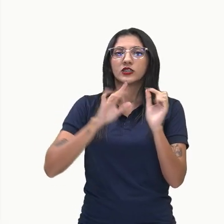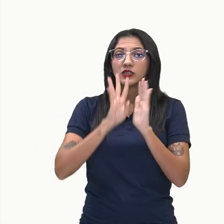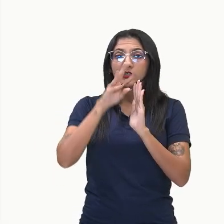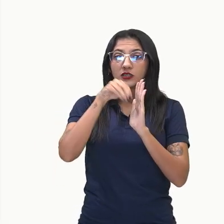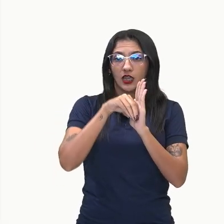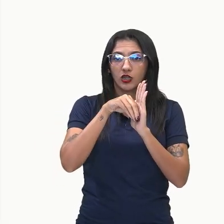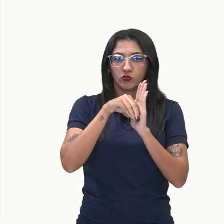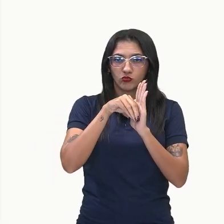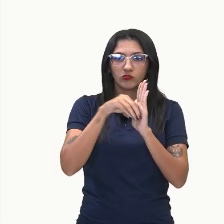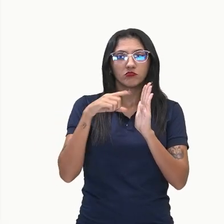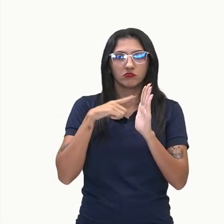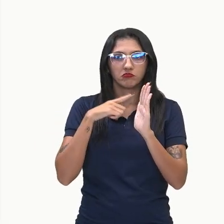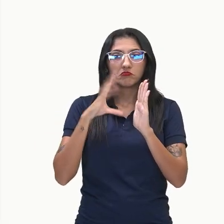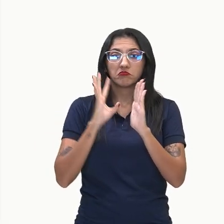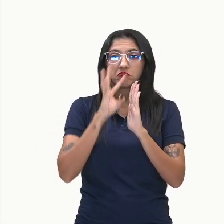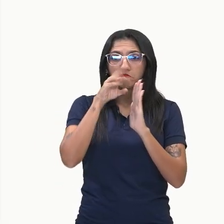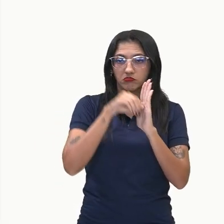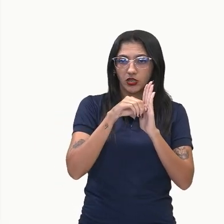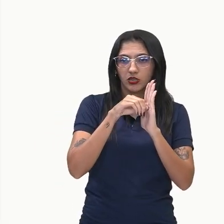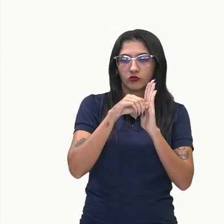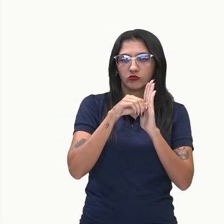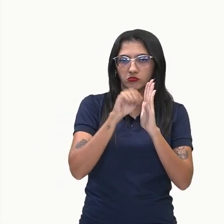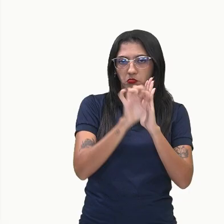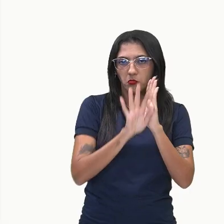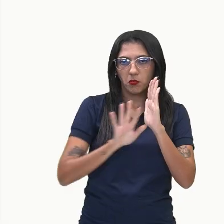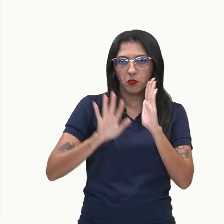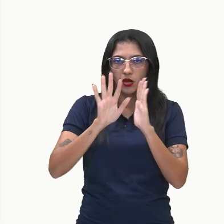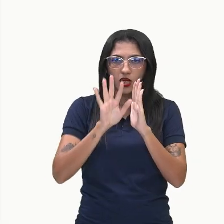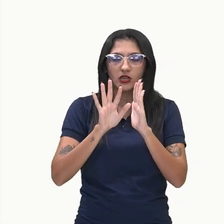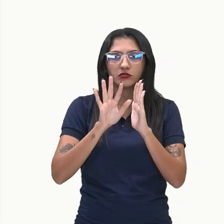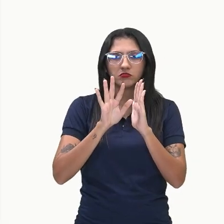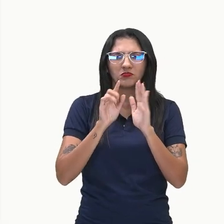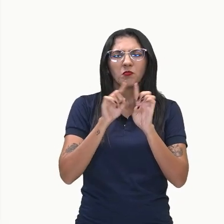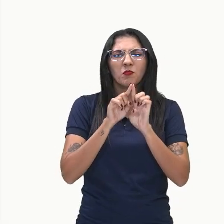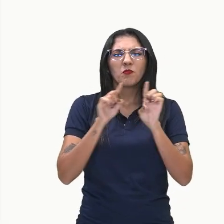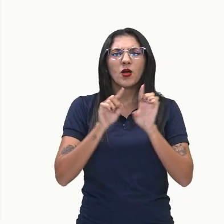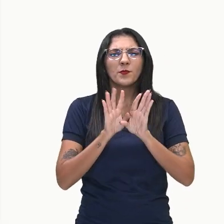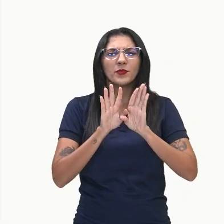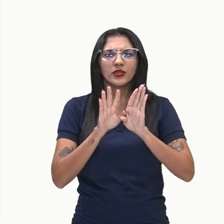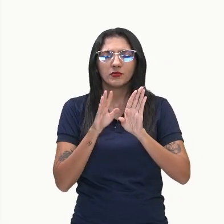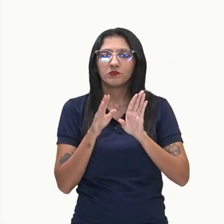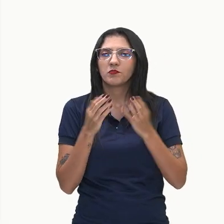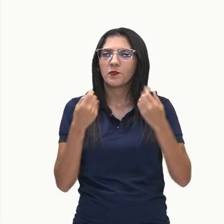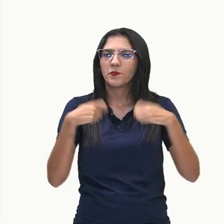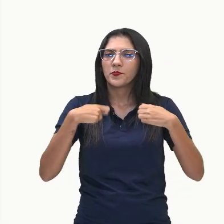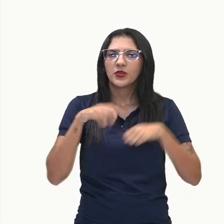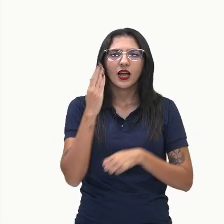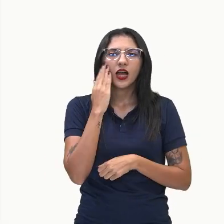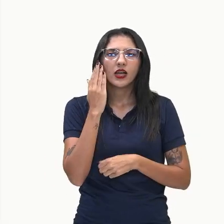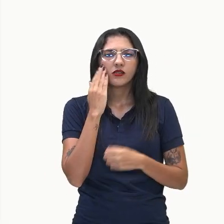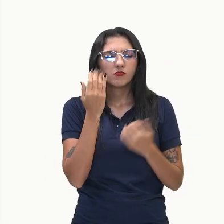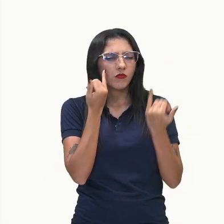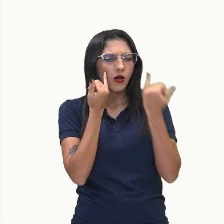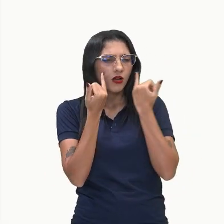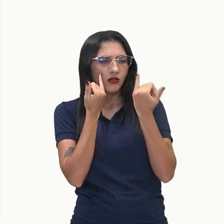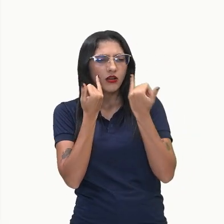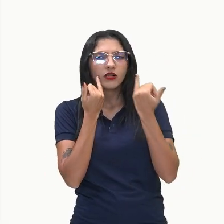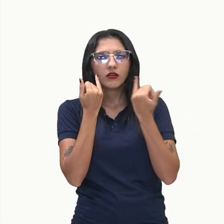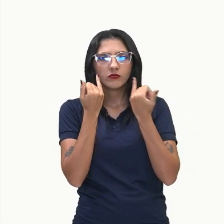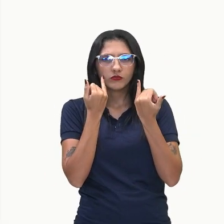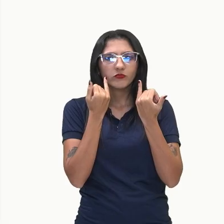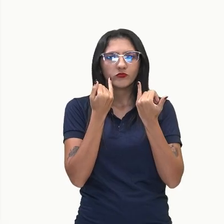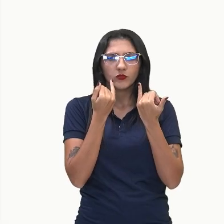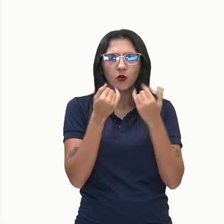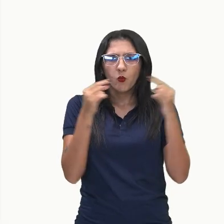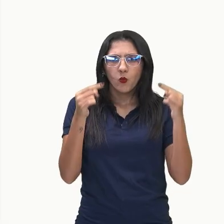interior, ou seja, estão dentro da região do polígono, e verificar se todos os pontos estão dentro. Observe